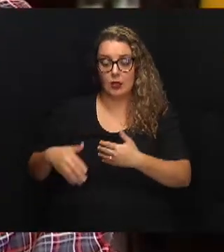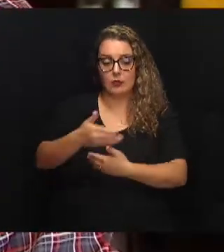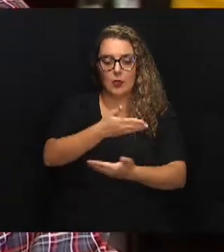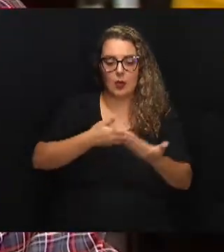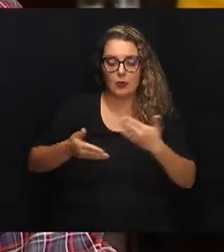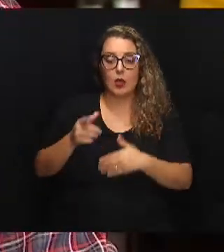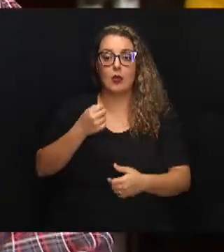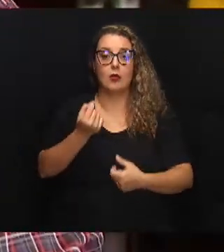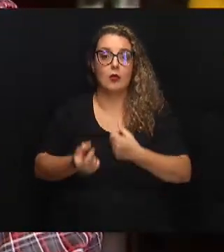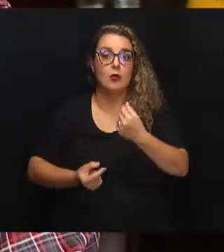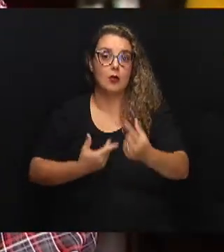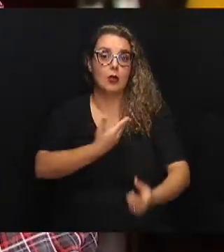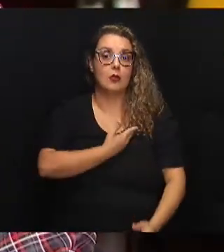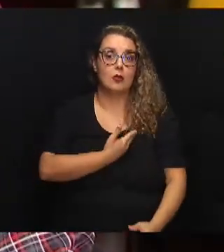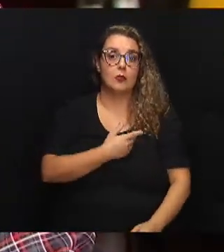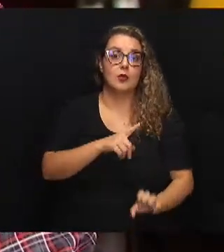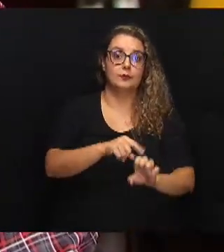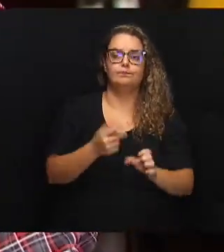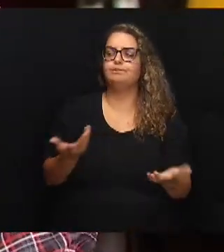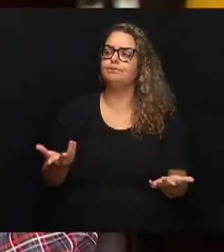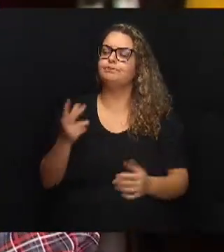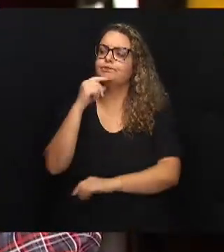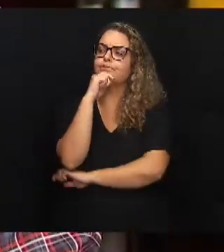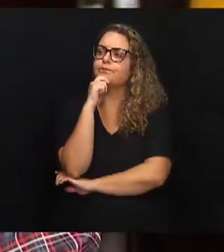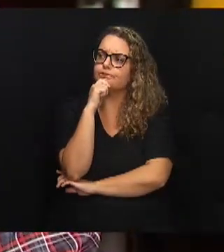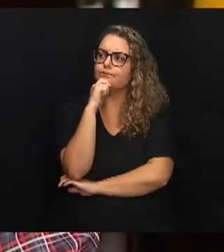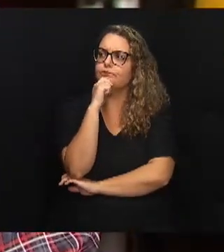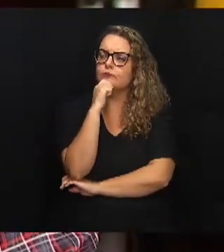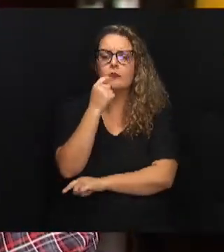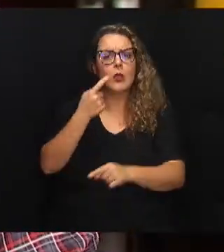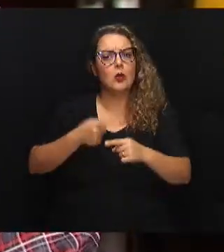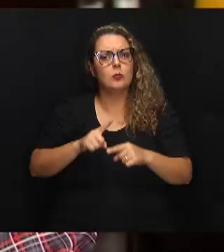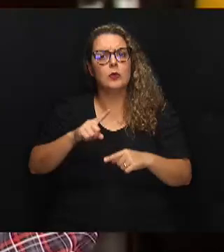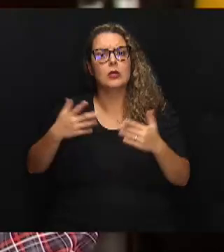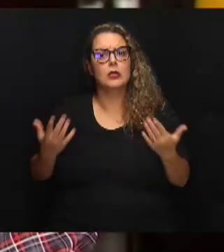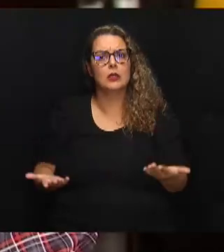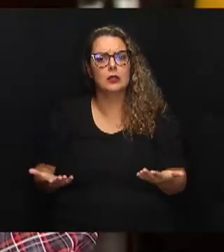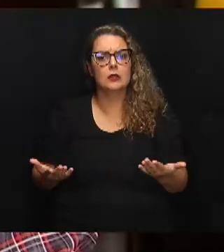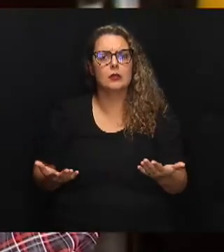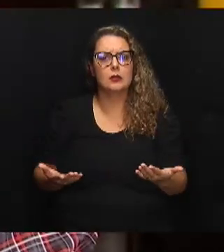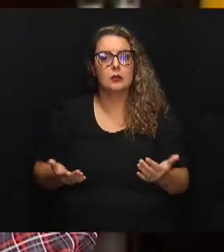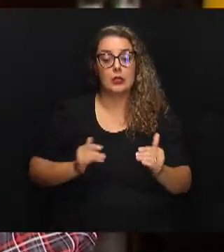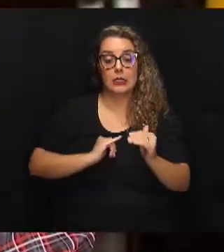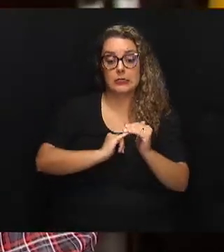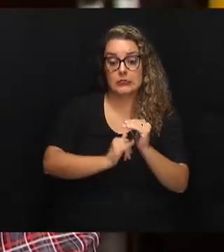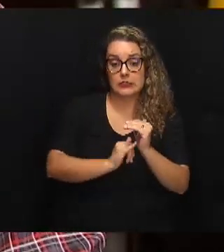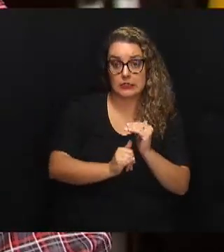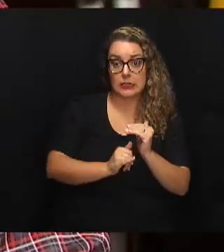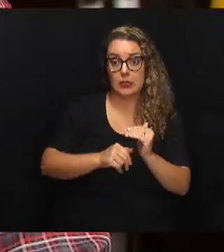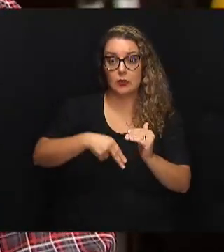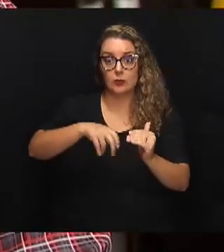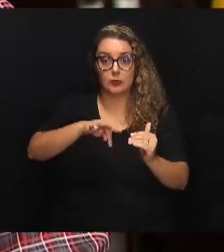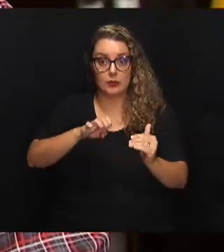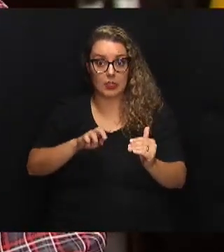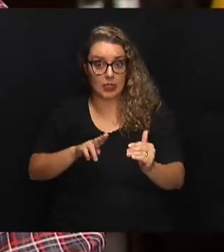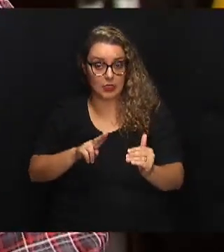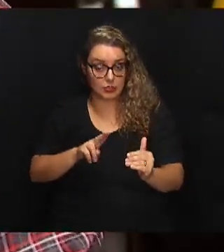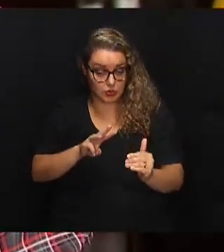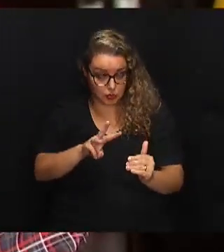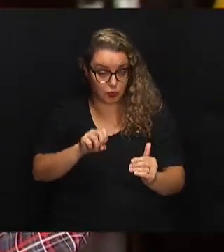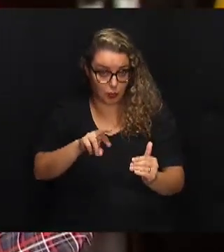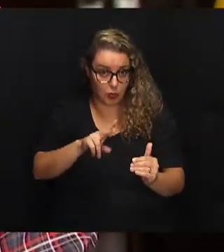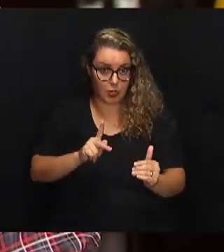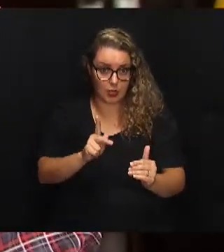amigos empreendedores, falamos, poxa, por que não startar um projeto de networking de primeiro momento